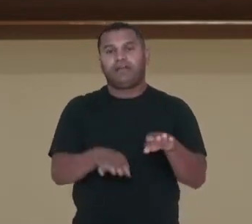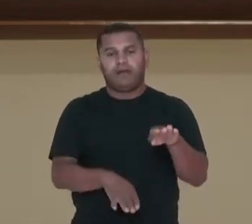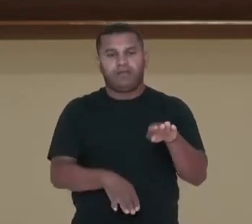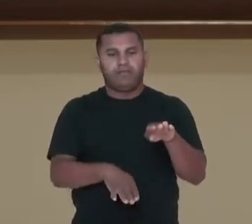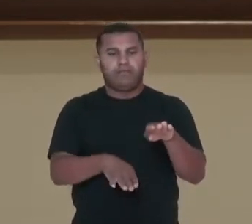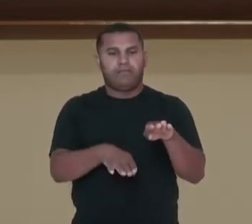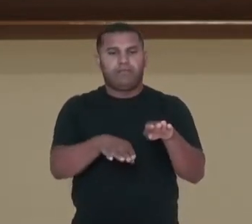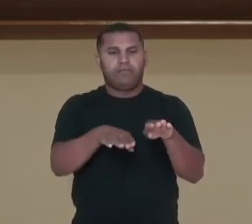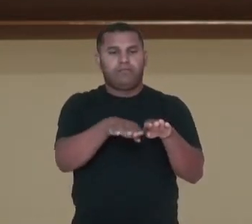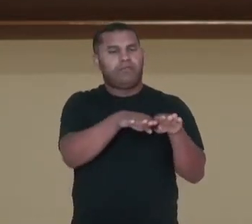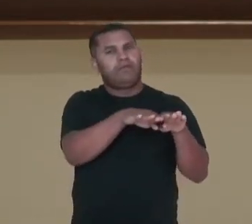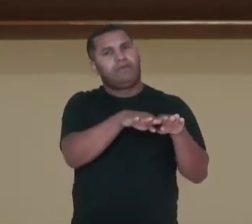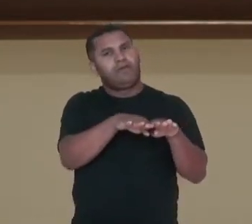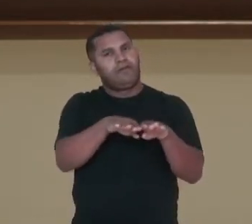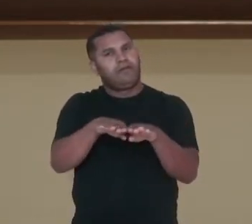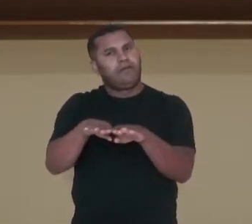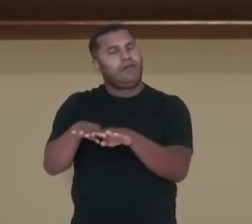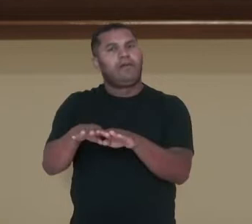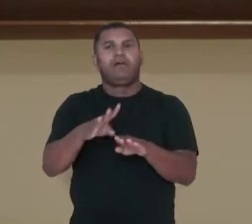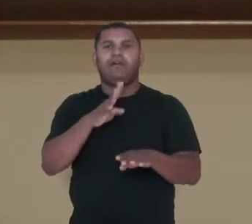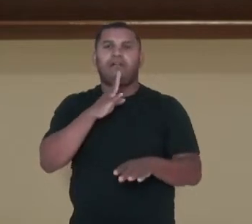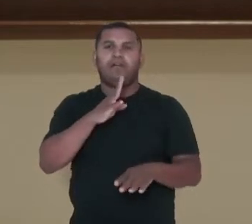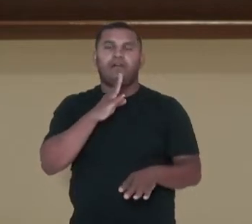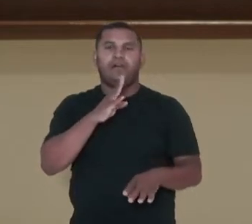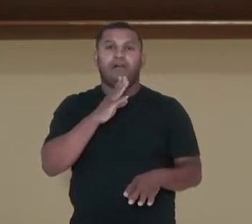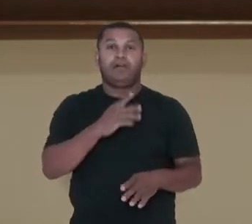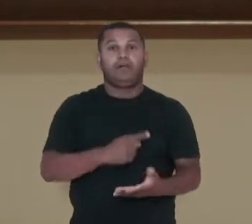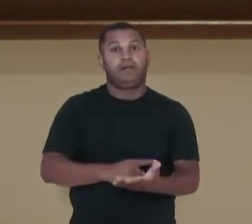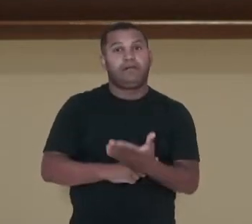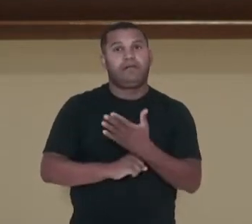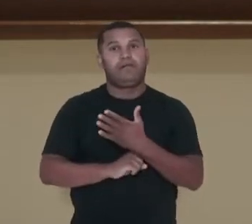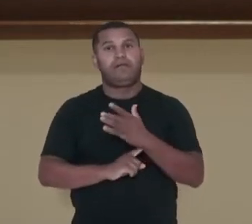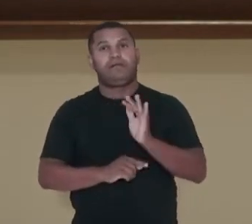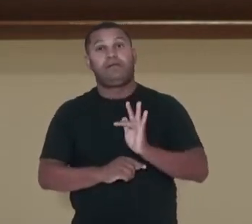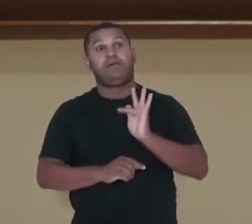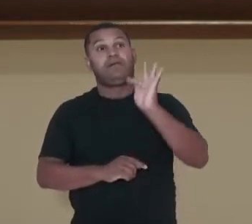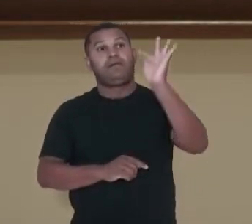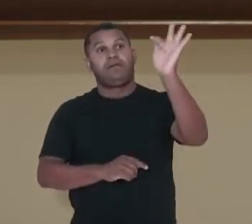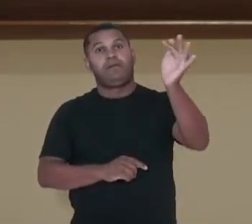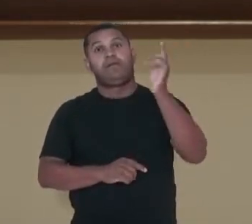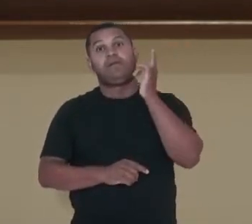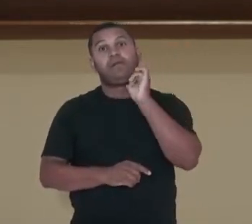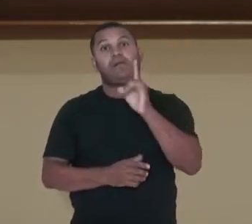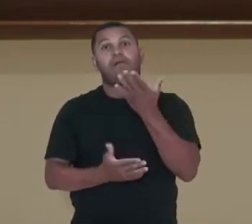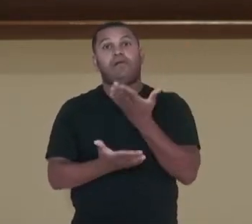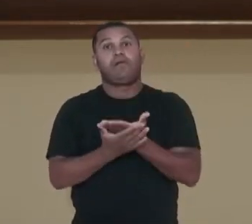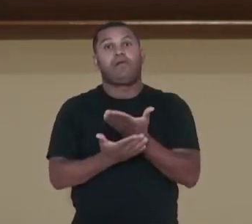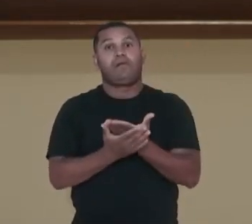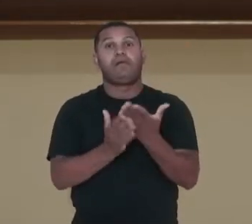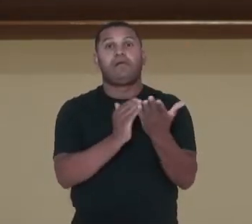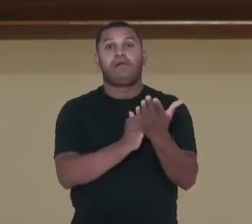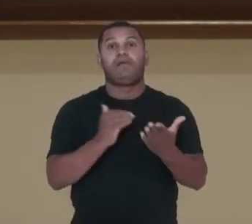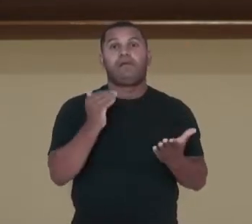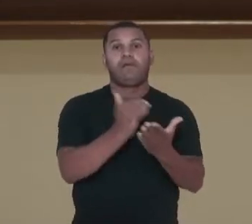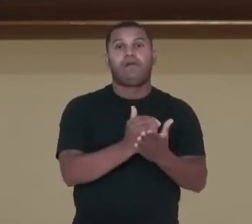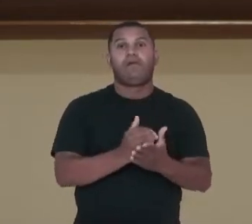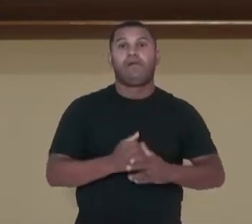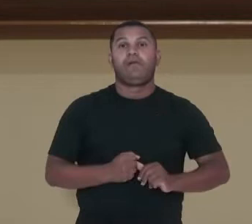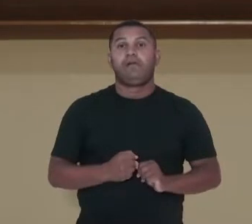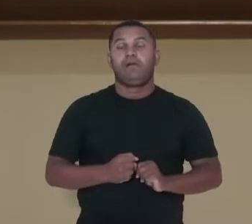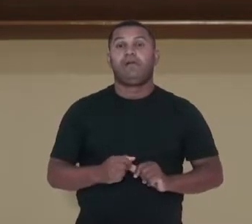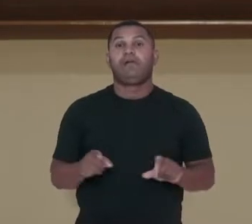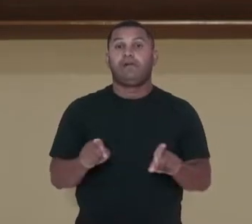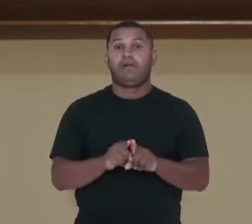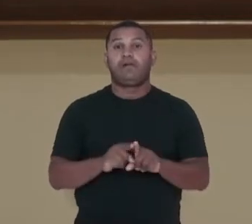teus conhecimentos anteriores para eles darem mais base e suporte para aquilo que você vai aprender mais ainda a respeito